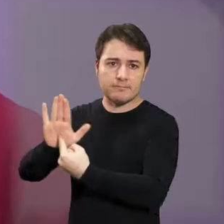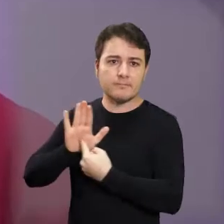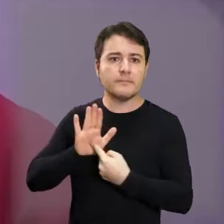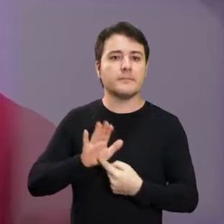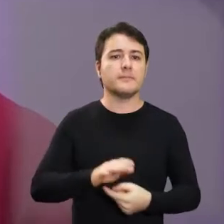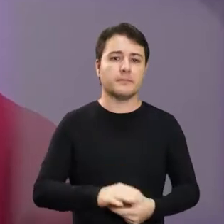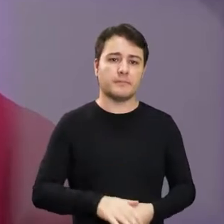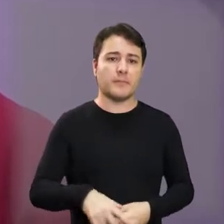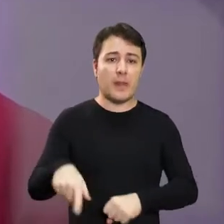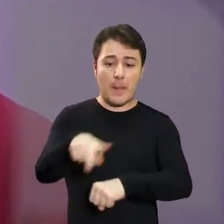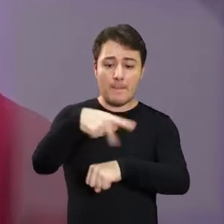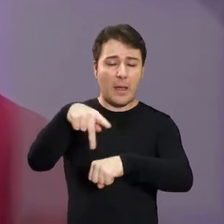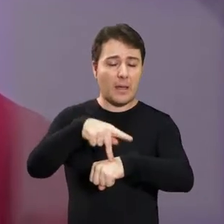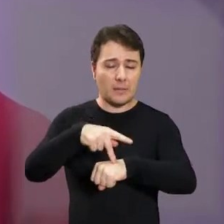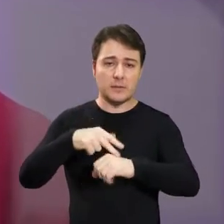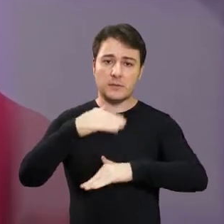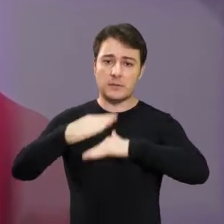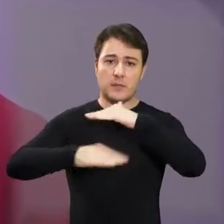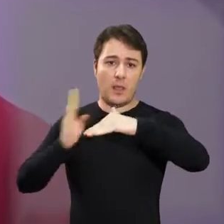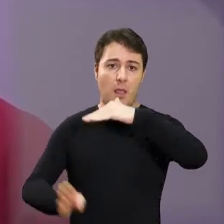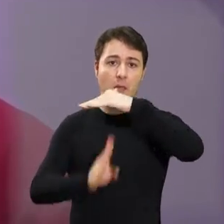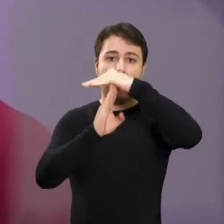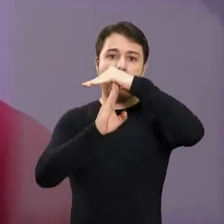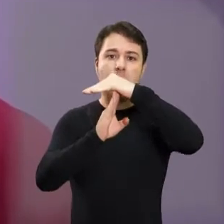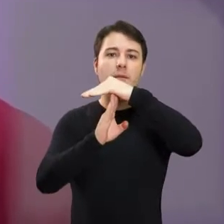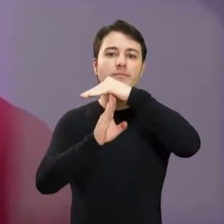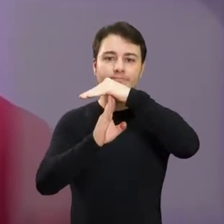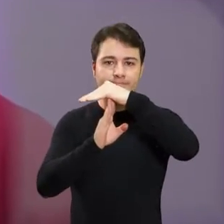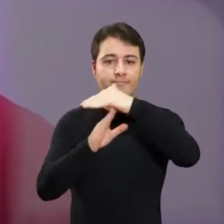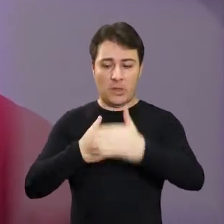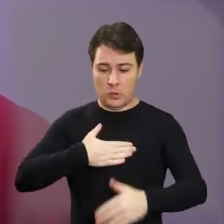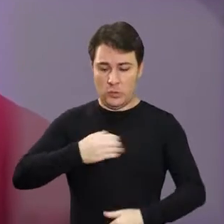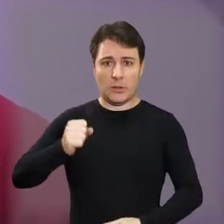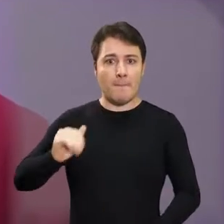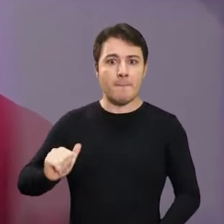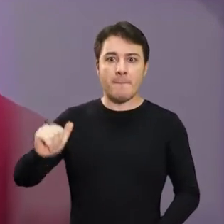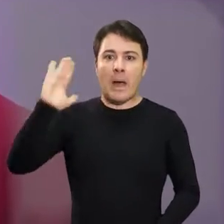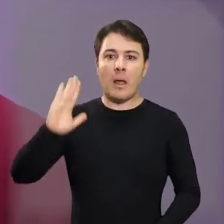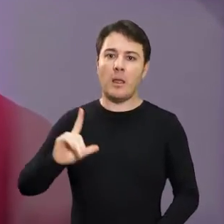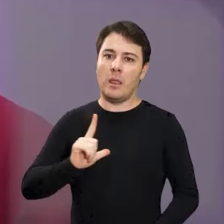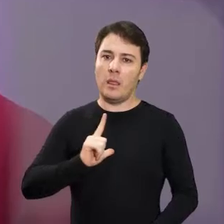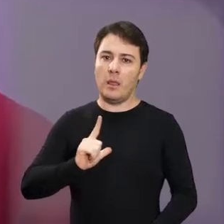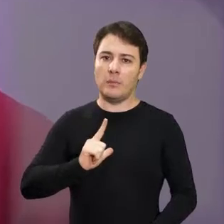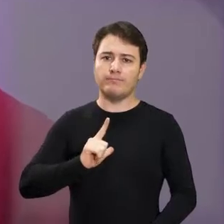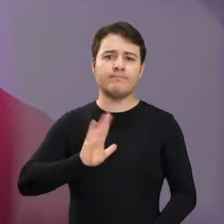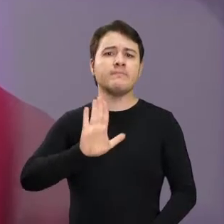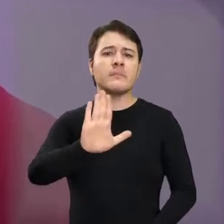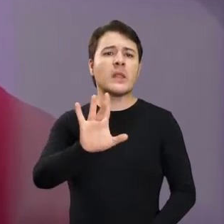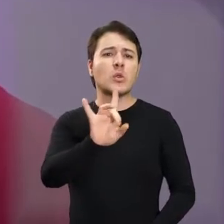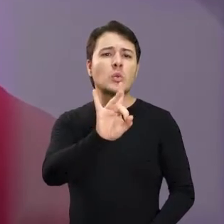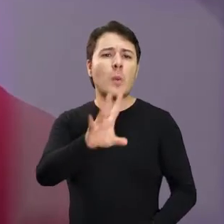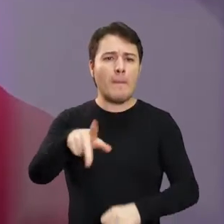países subdesenvolvidos ocupam a maioria dos lugares dos países com maior ranking de suicídio.